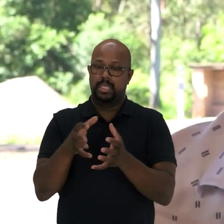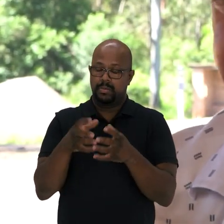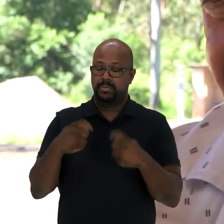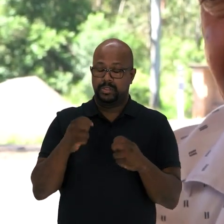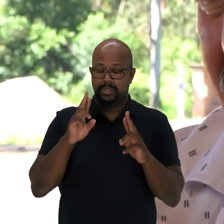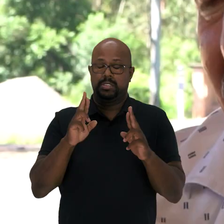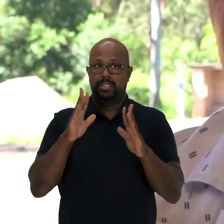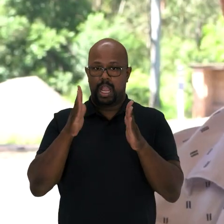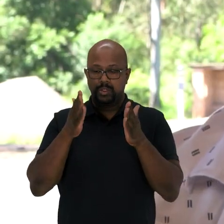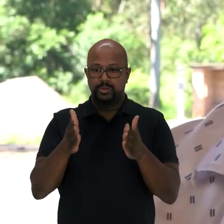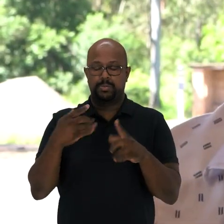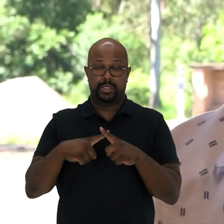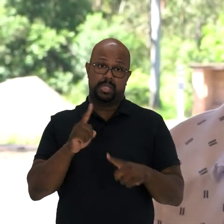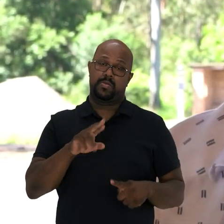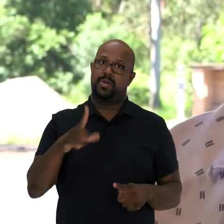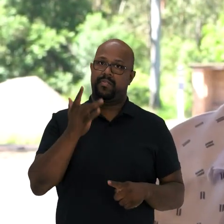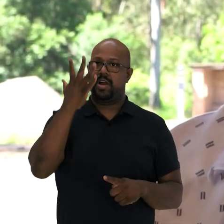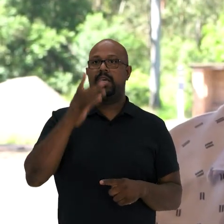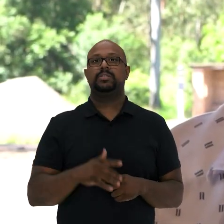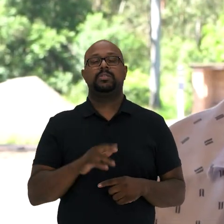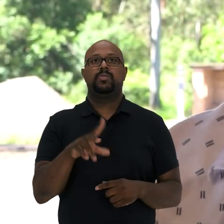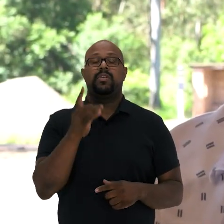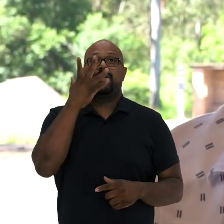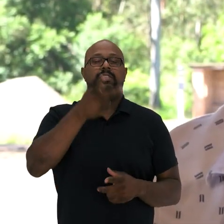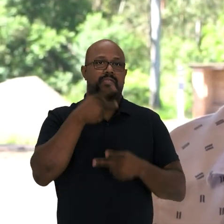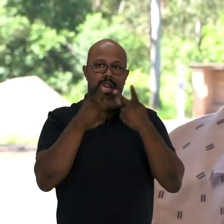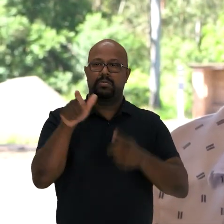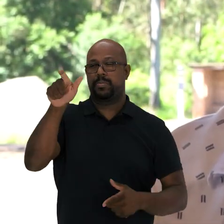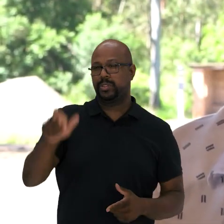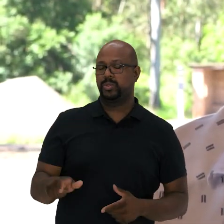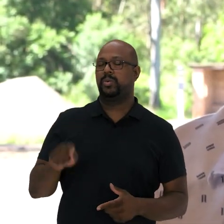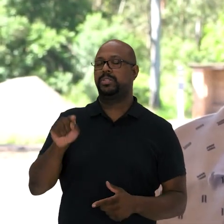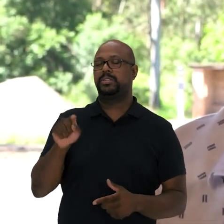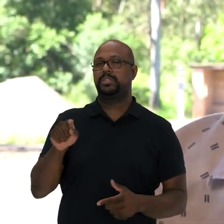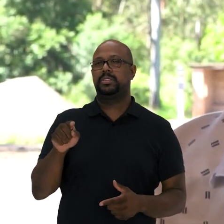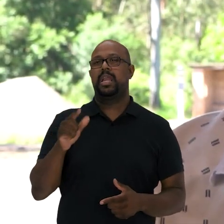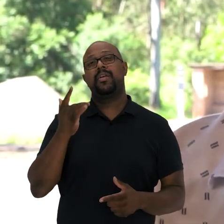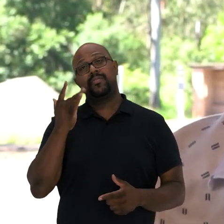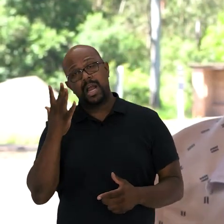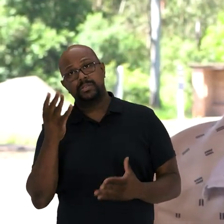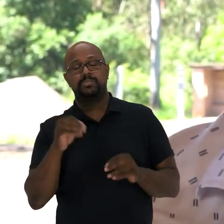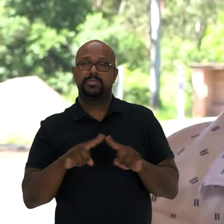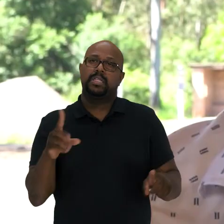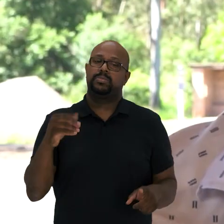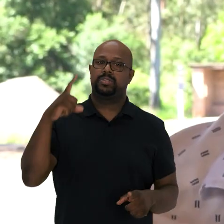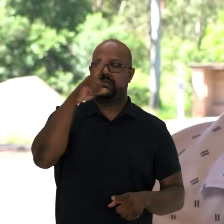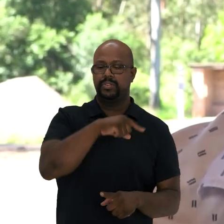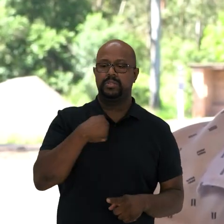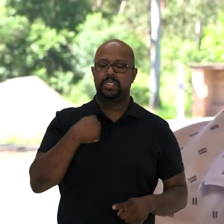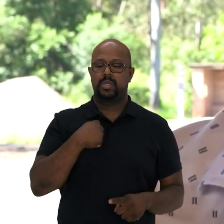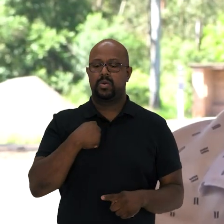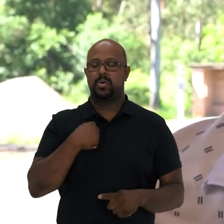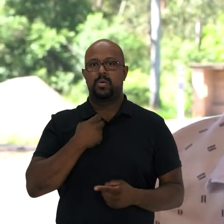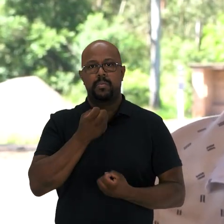ajuda, né? Porque não é fácil. E não é fácil falar de uma pessoa assim. É fácil, mas é muito difícil